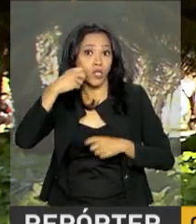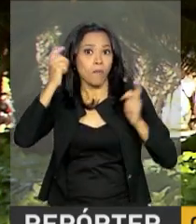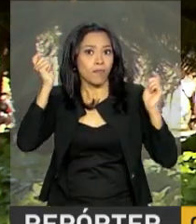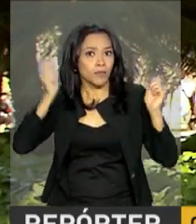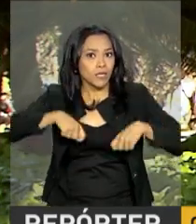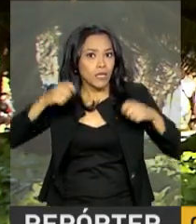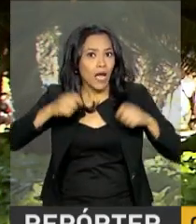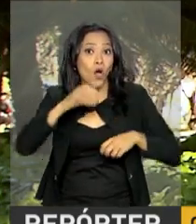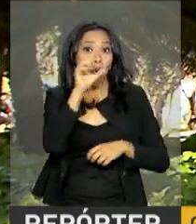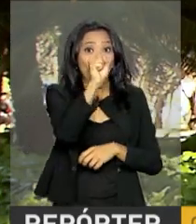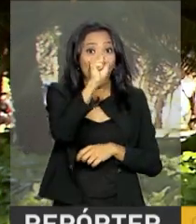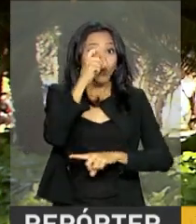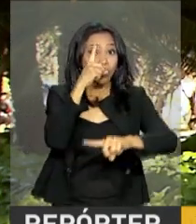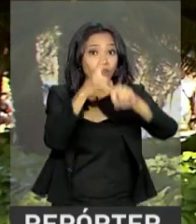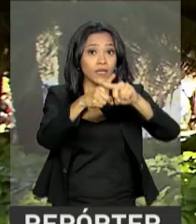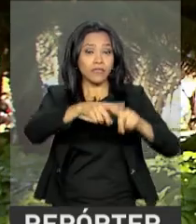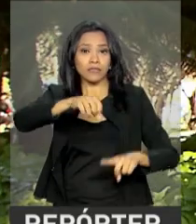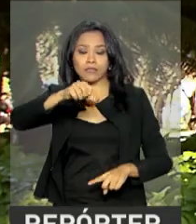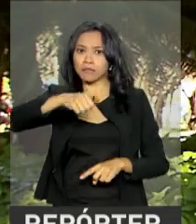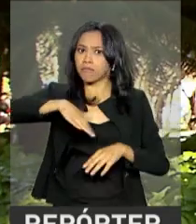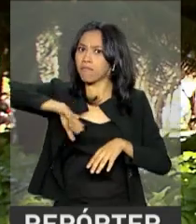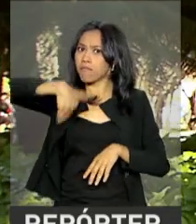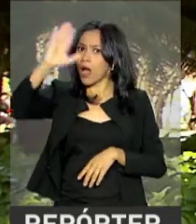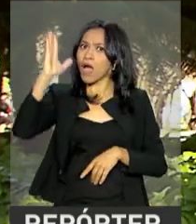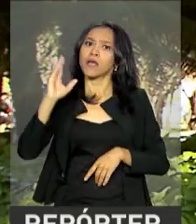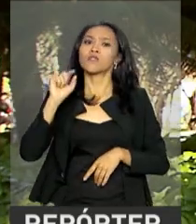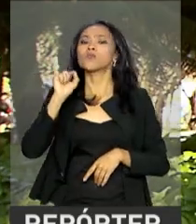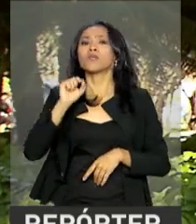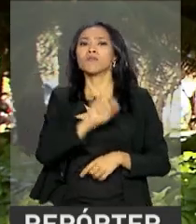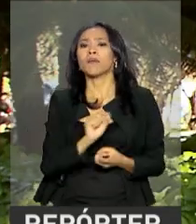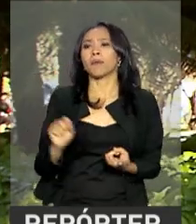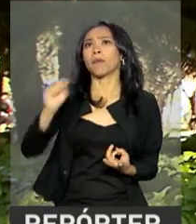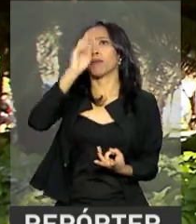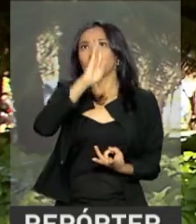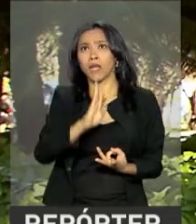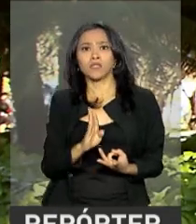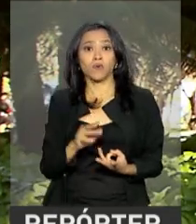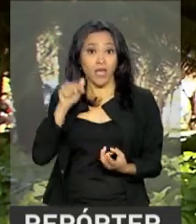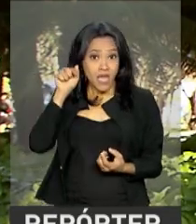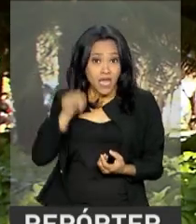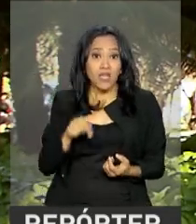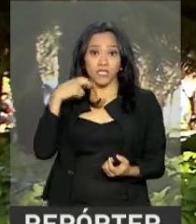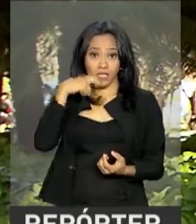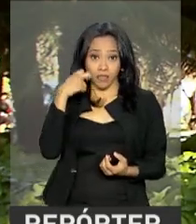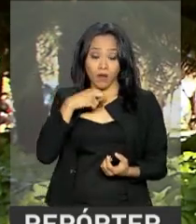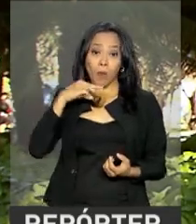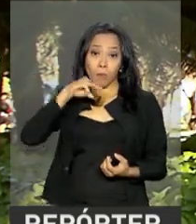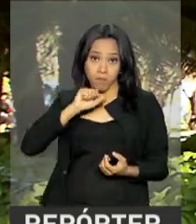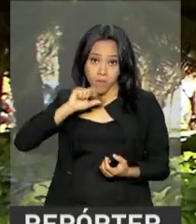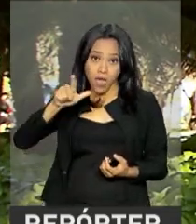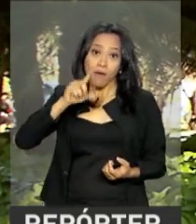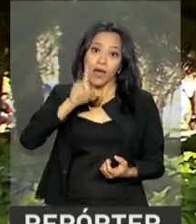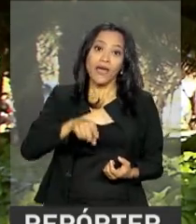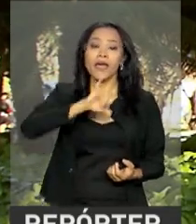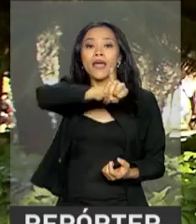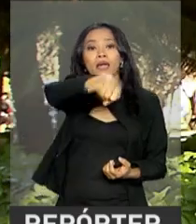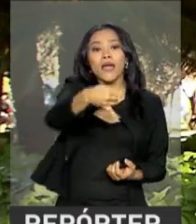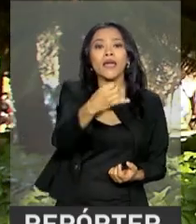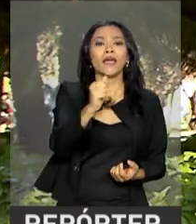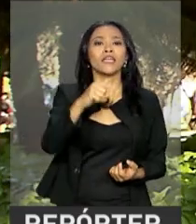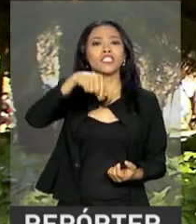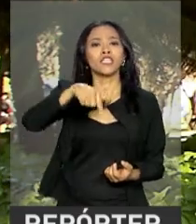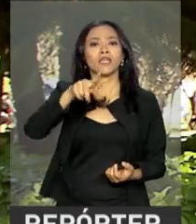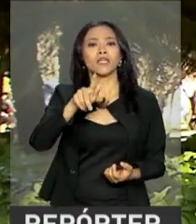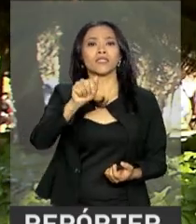oito vezes mais que outras espécies existentes no brasil este mel produzido pela abelha jandaíra e tem